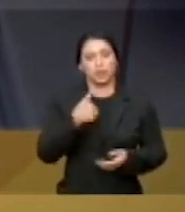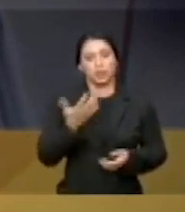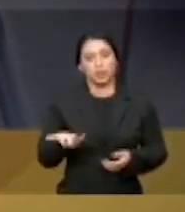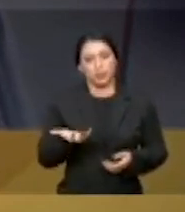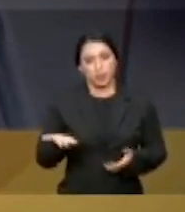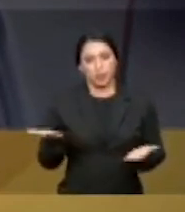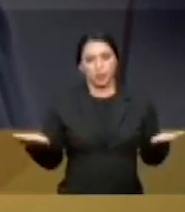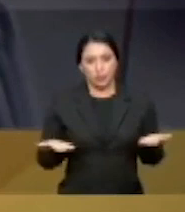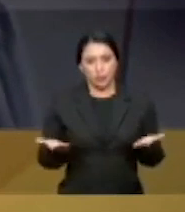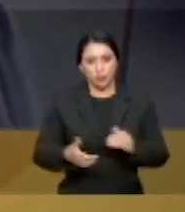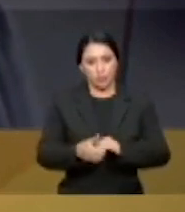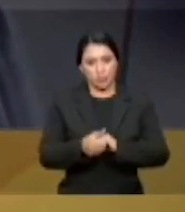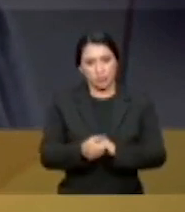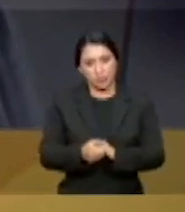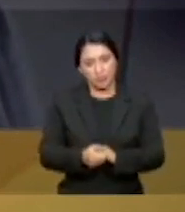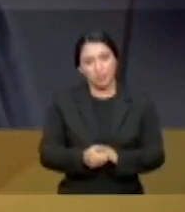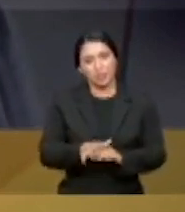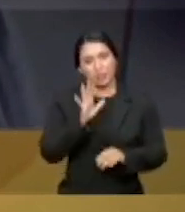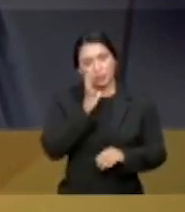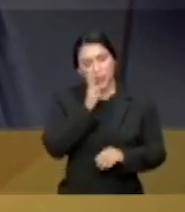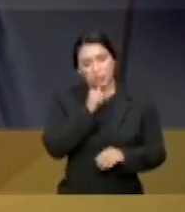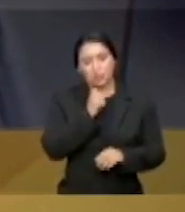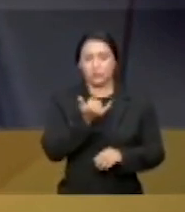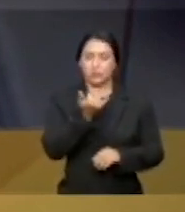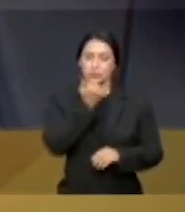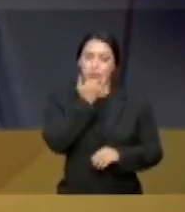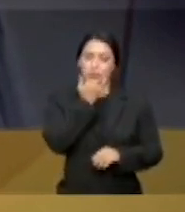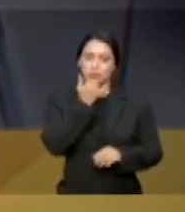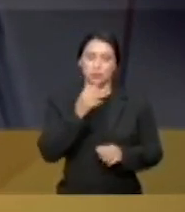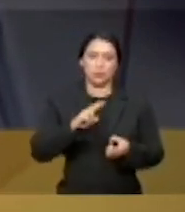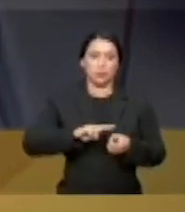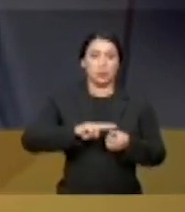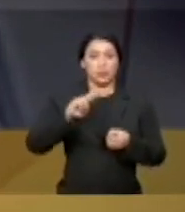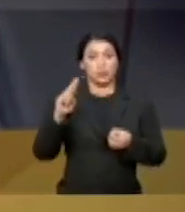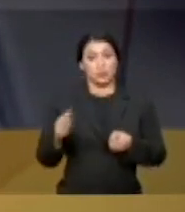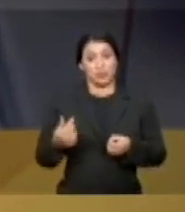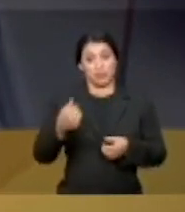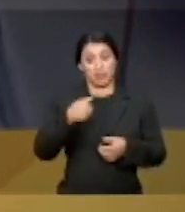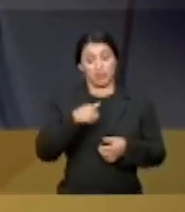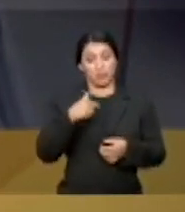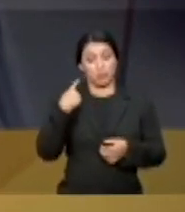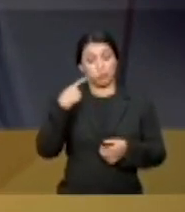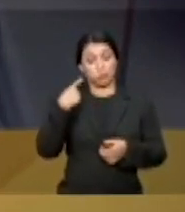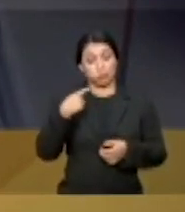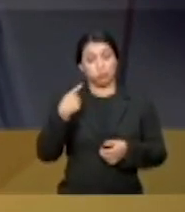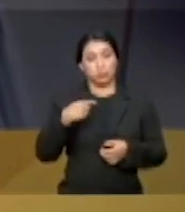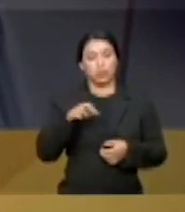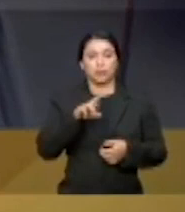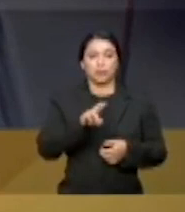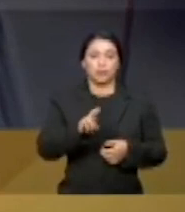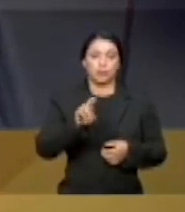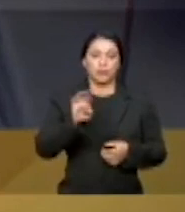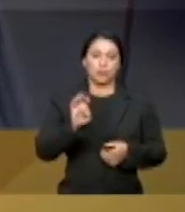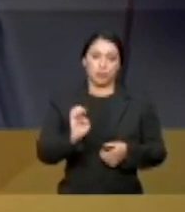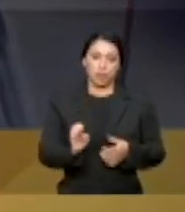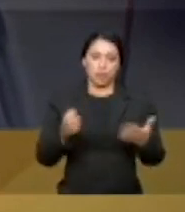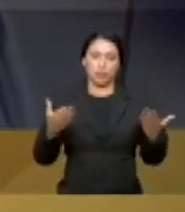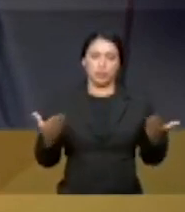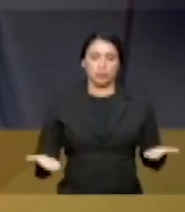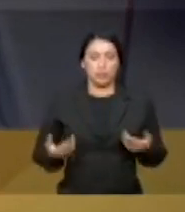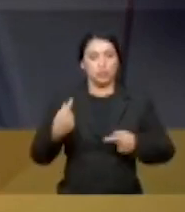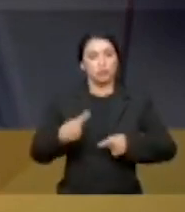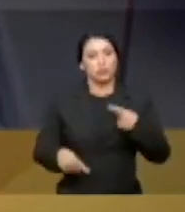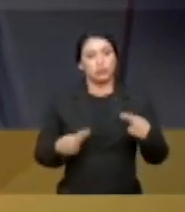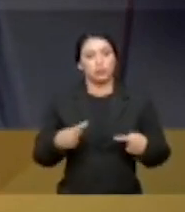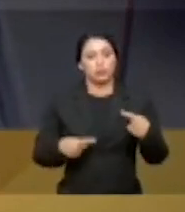antes tarde do que nunca, não obstante esse advogado-geral não seja interveniente no recurso extraordinário, mas sim está a